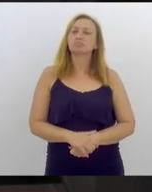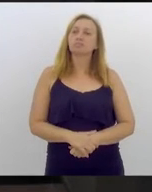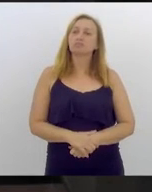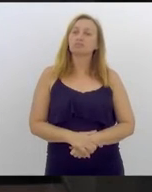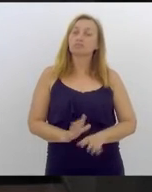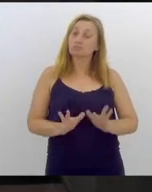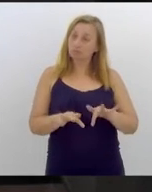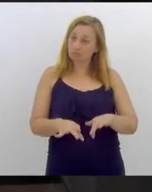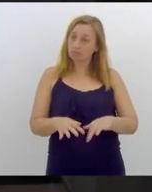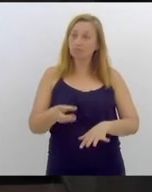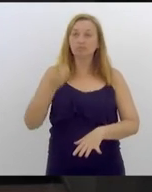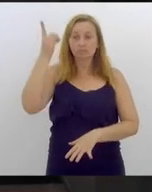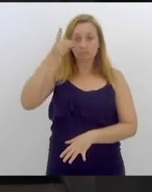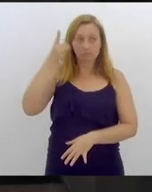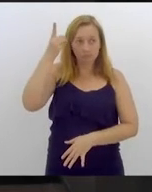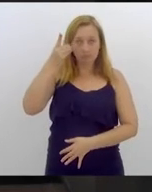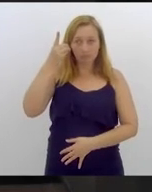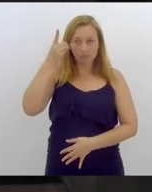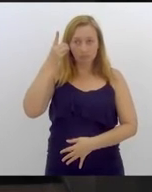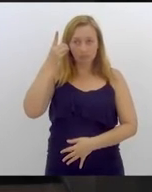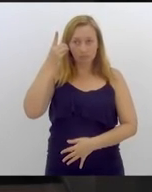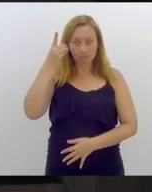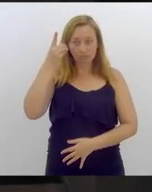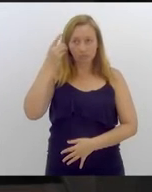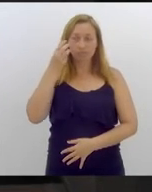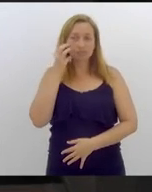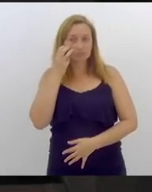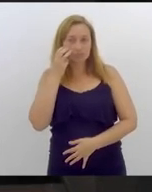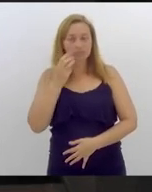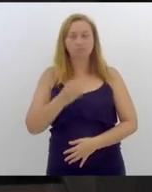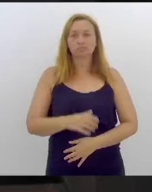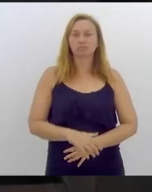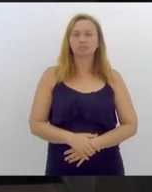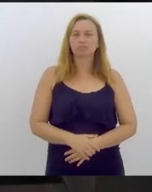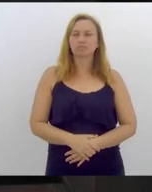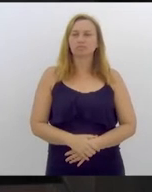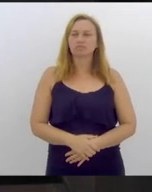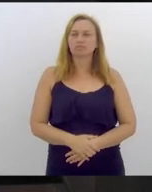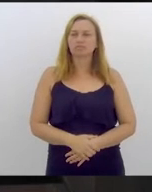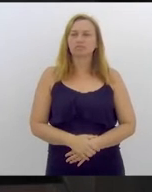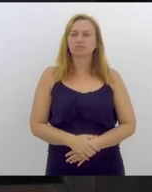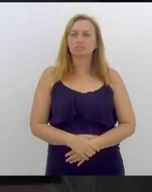Deputado Deputado waldeck Carneiro